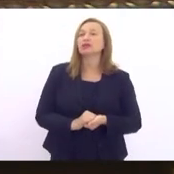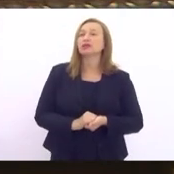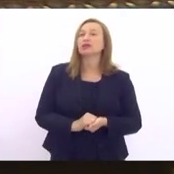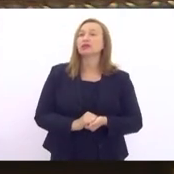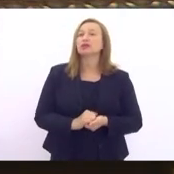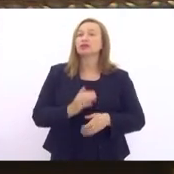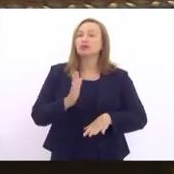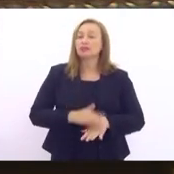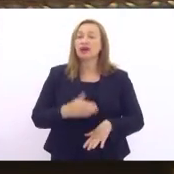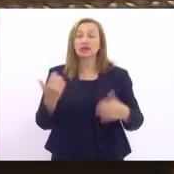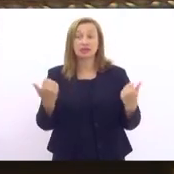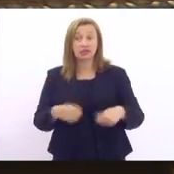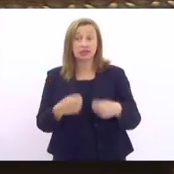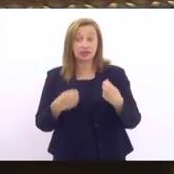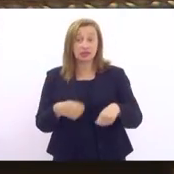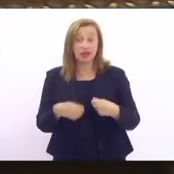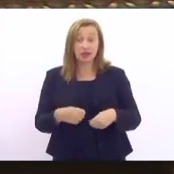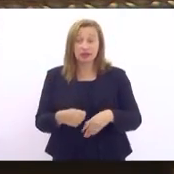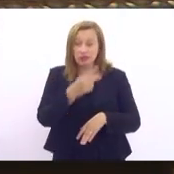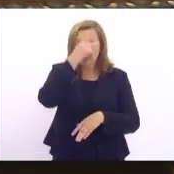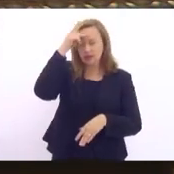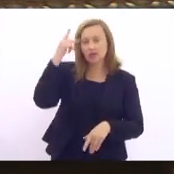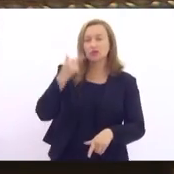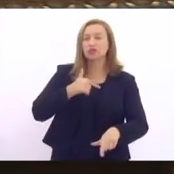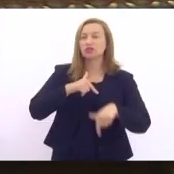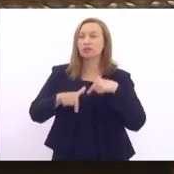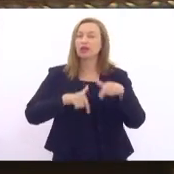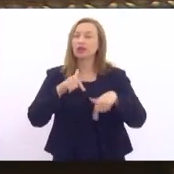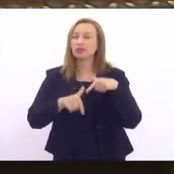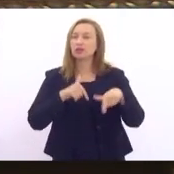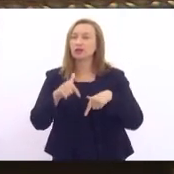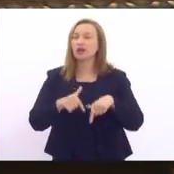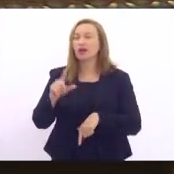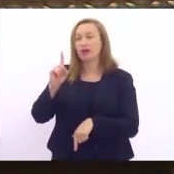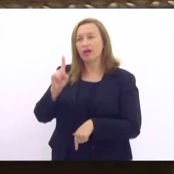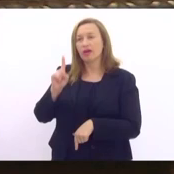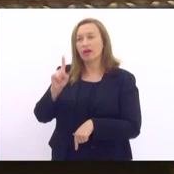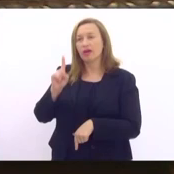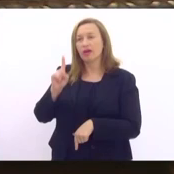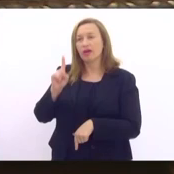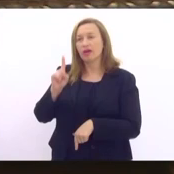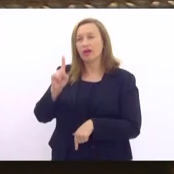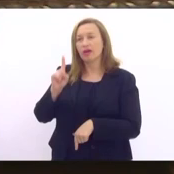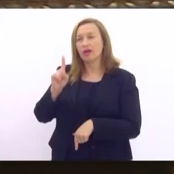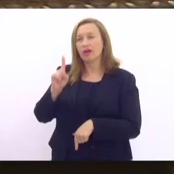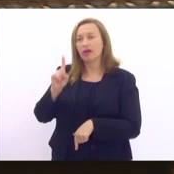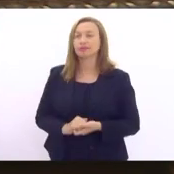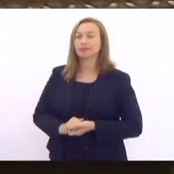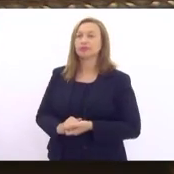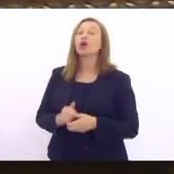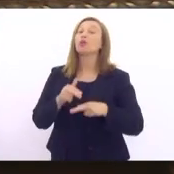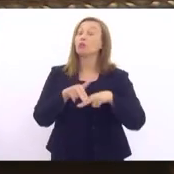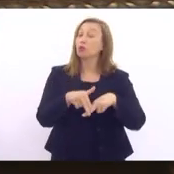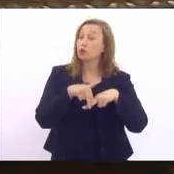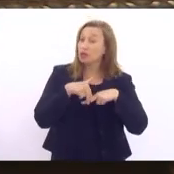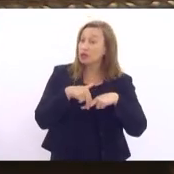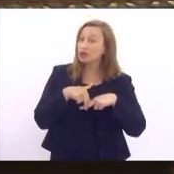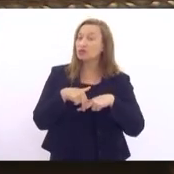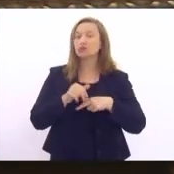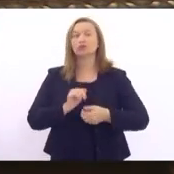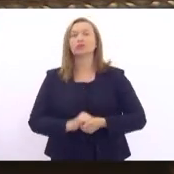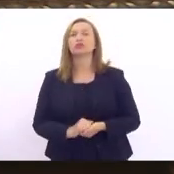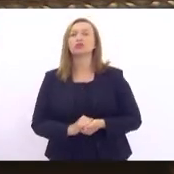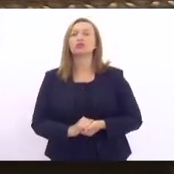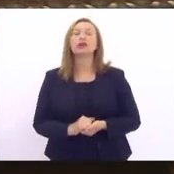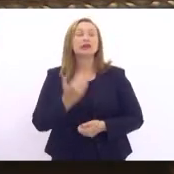classe trabalhadora é a moradia. Por isso, nós entendemos como justa,